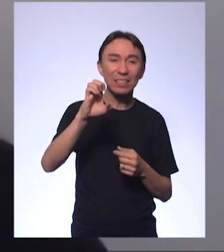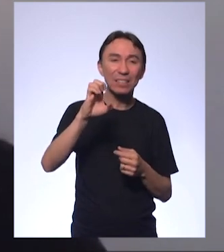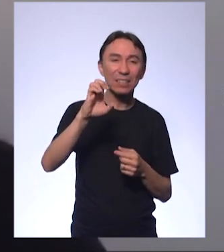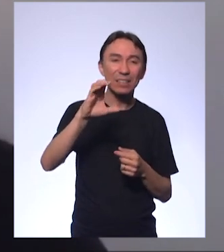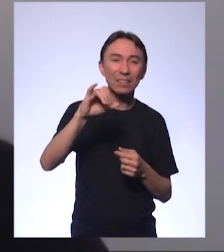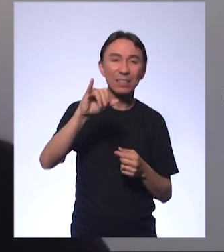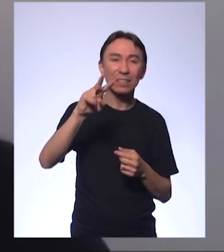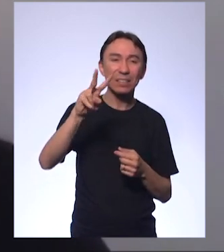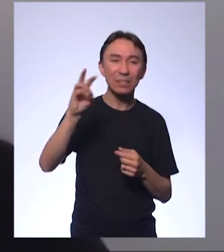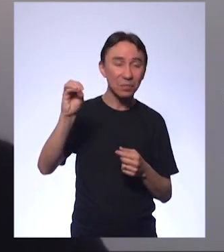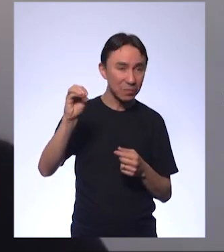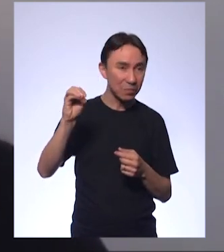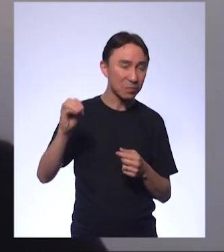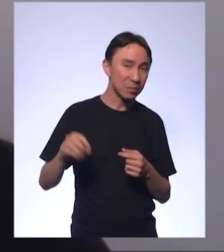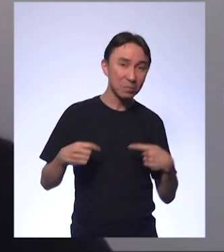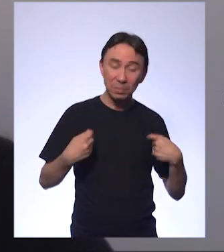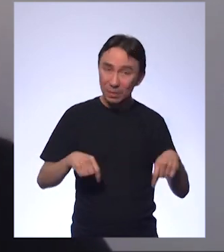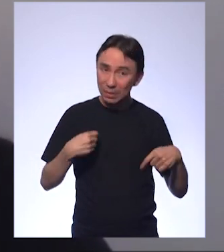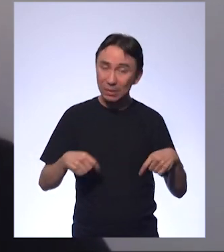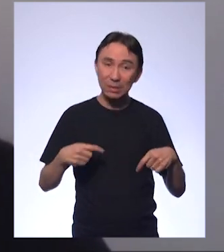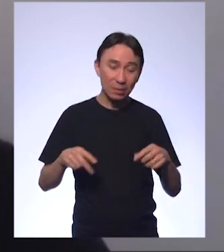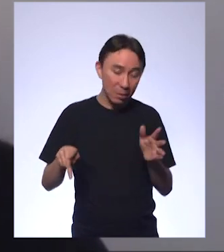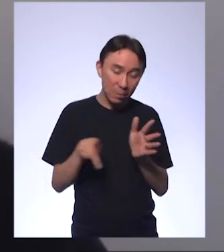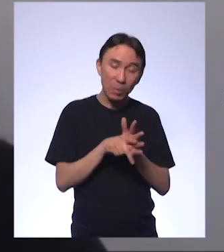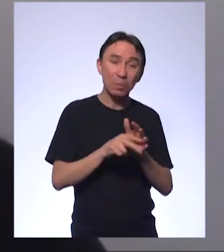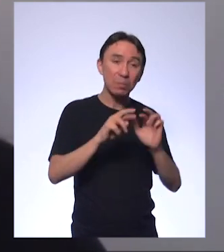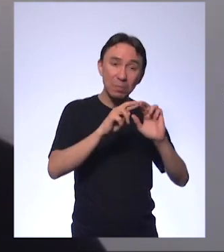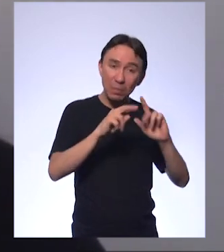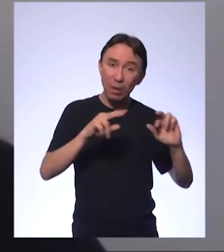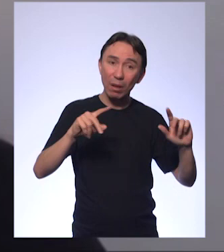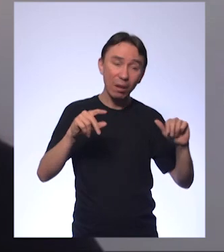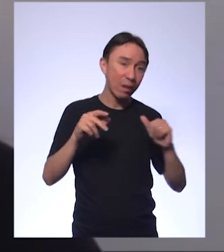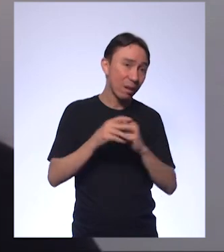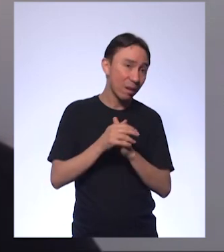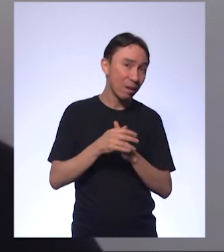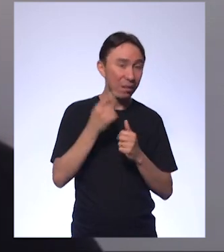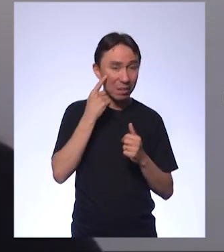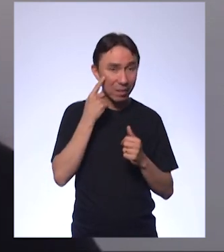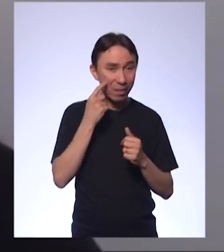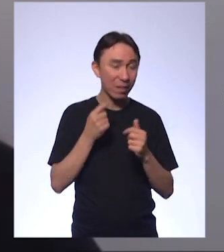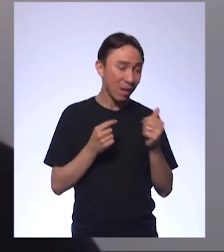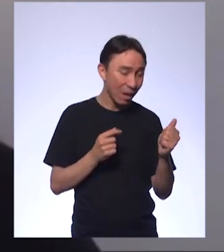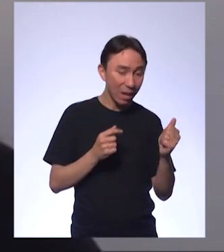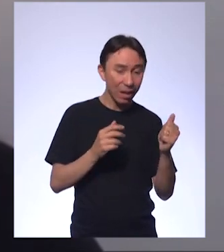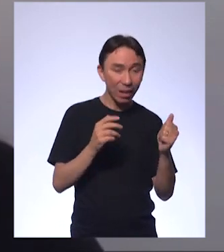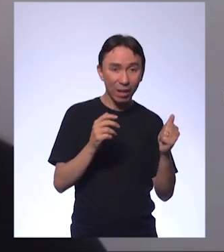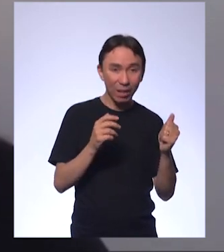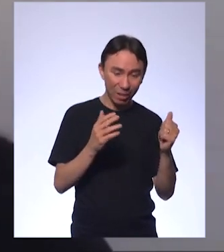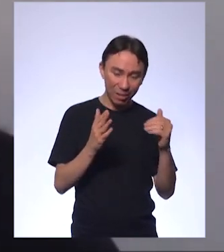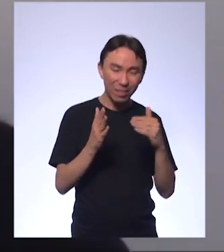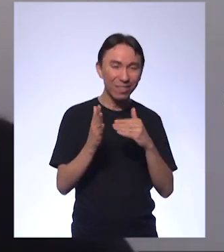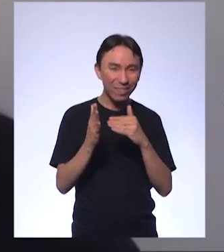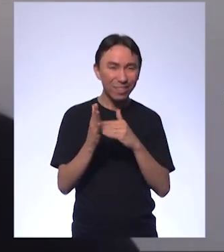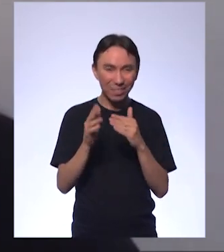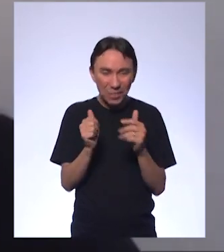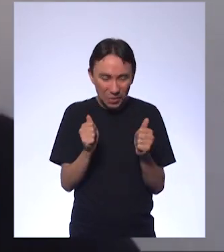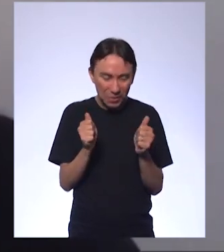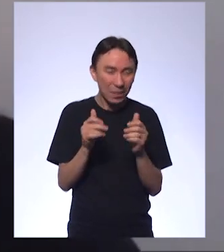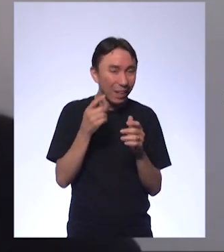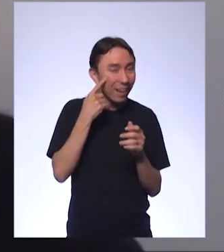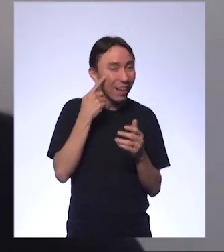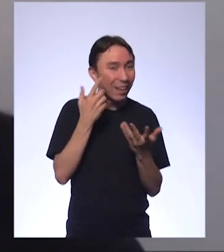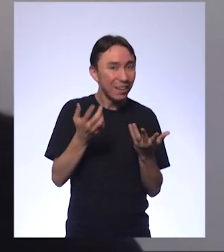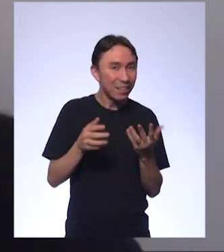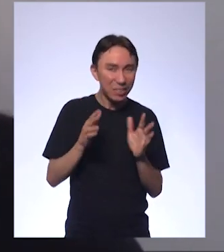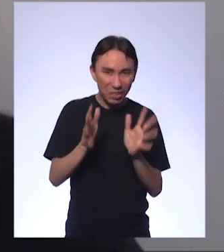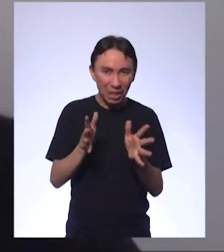o cara precisa ter essa variação aí, no caso do exemplo, de azinho, azinho. E se a gente for levar em consideração algo que a gente já viu de